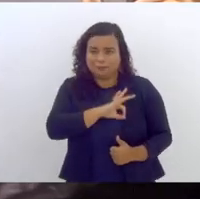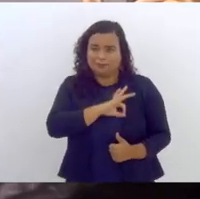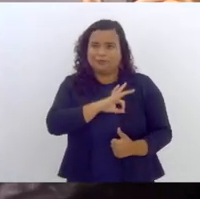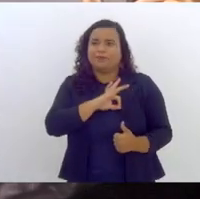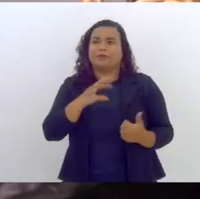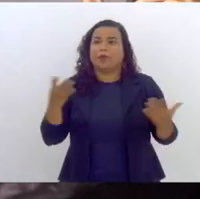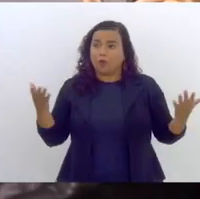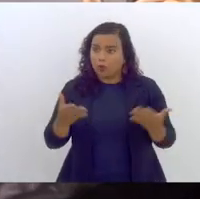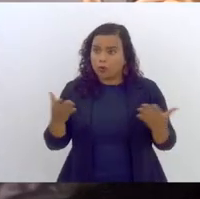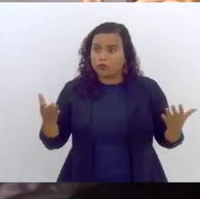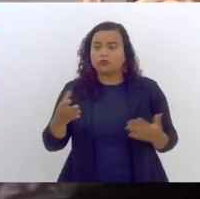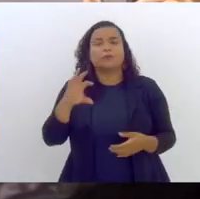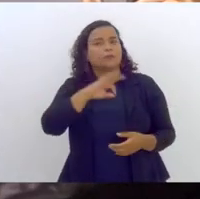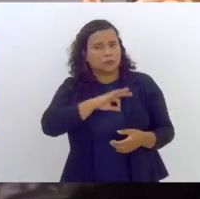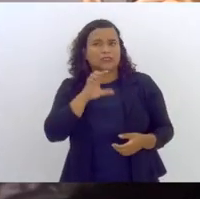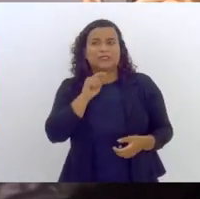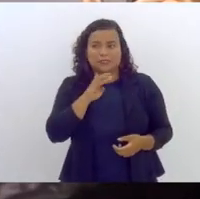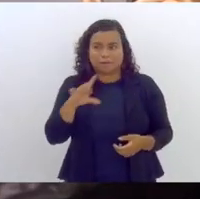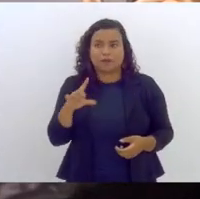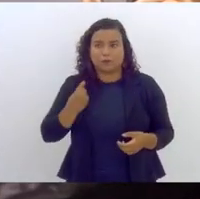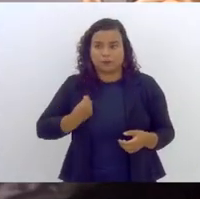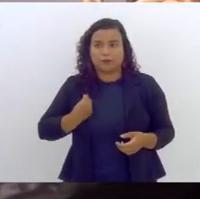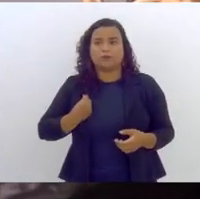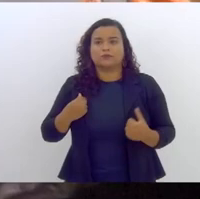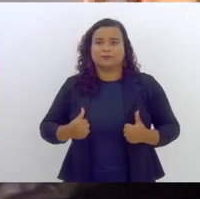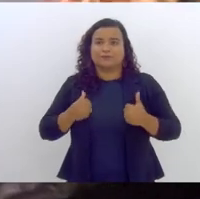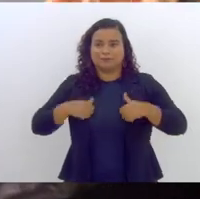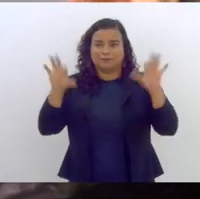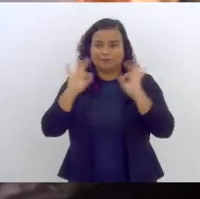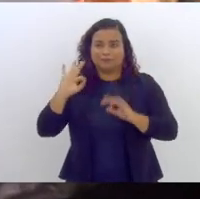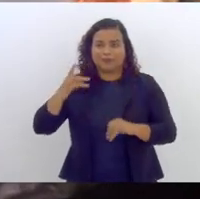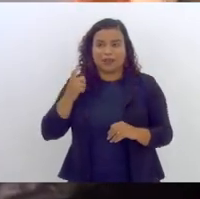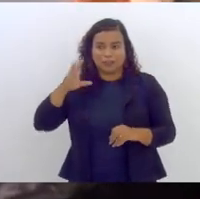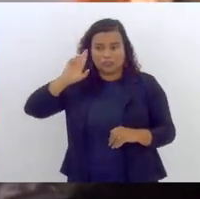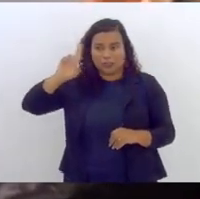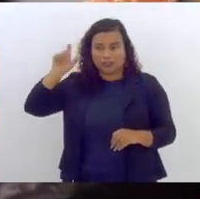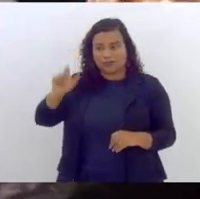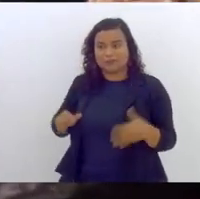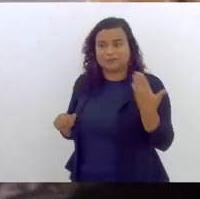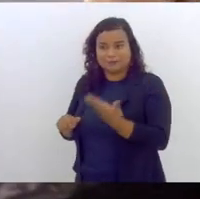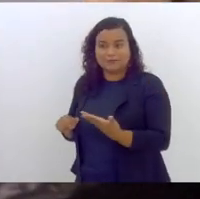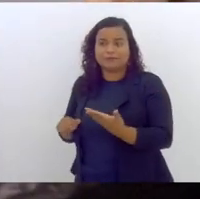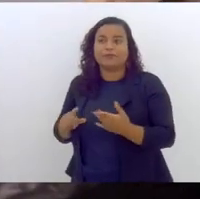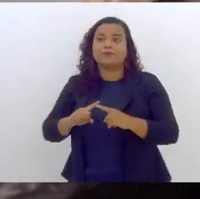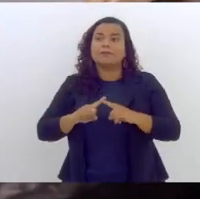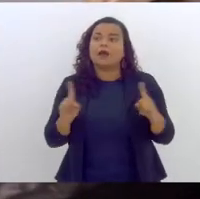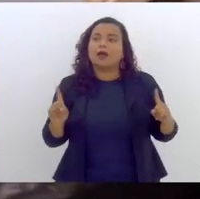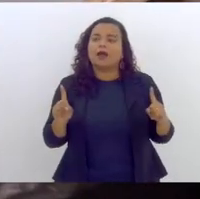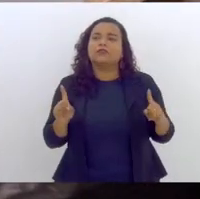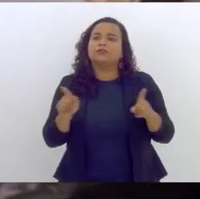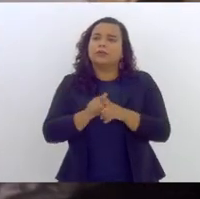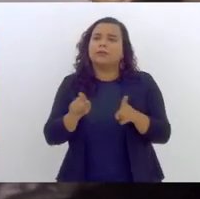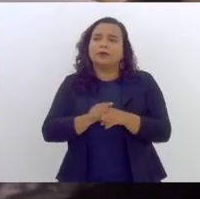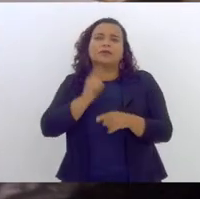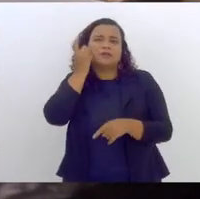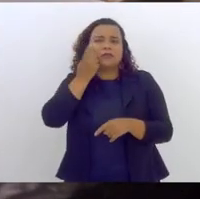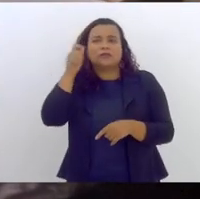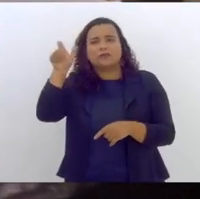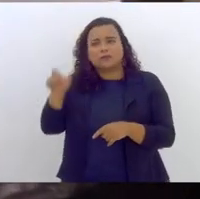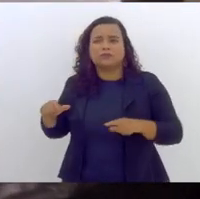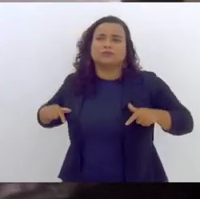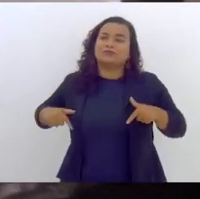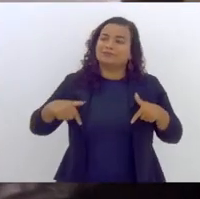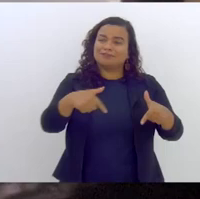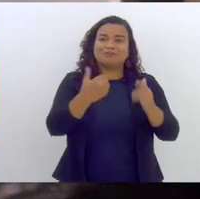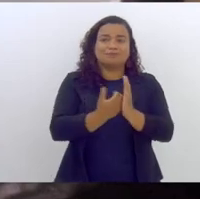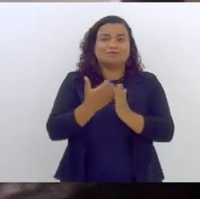a polícia civil e a gente tem a honra de ter tido ao nosso lado uma ex chefe de Polícia Civil mas por ser a deputada mais atuante